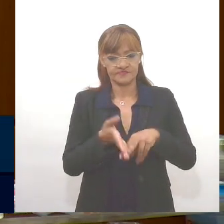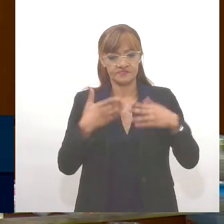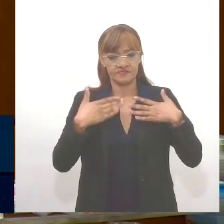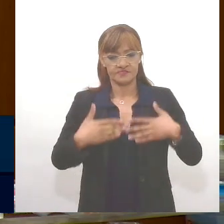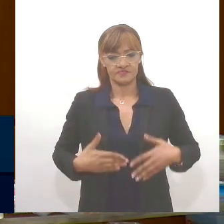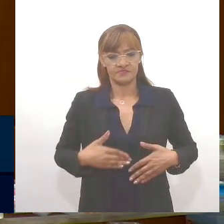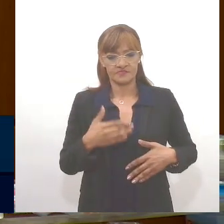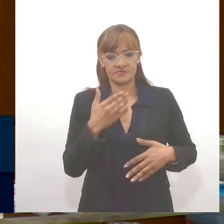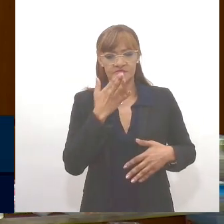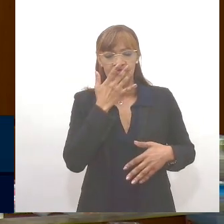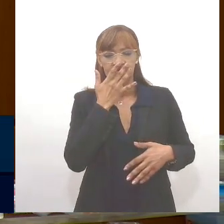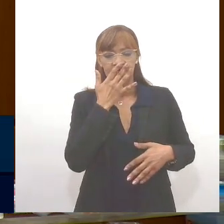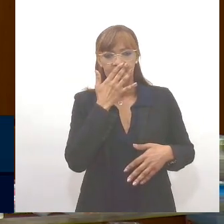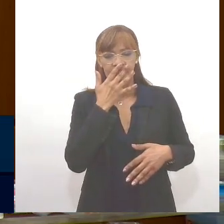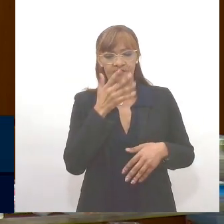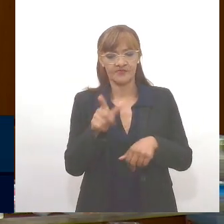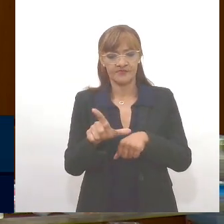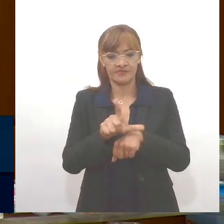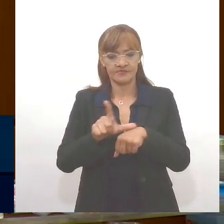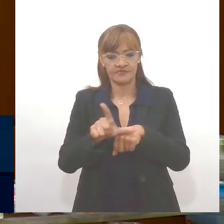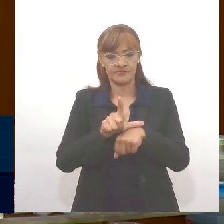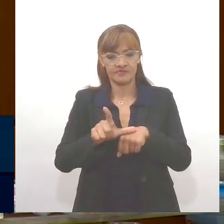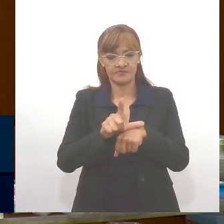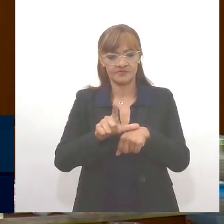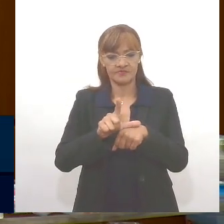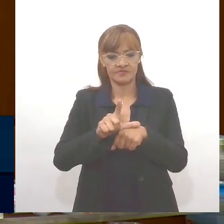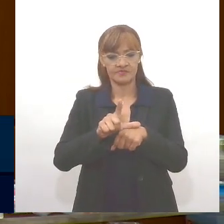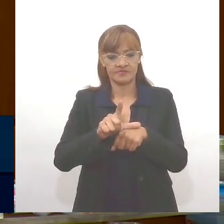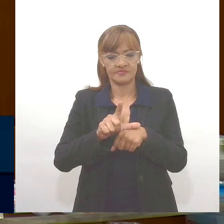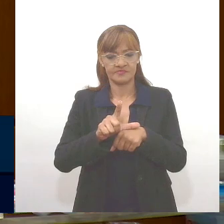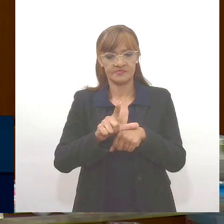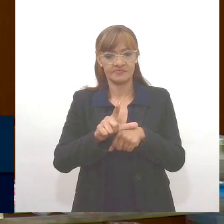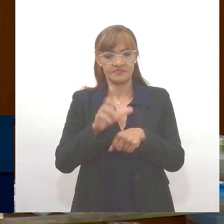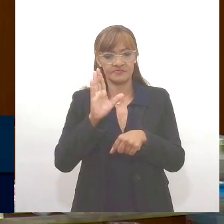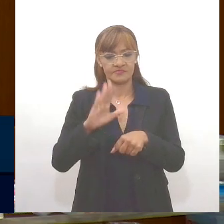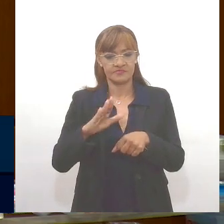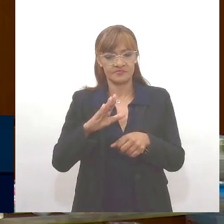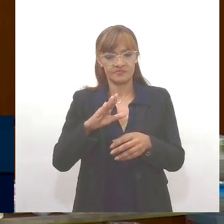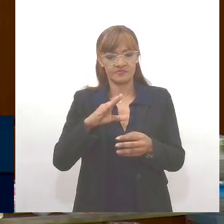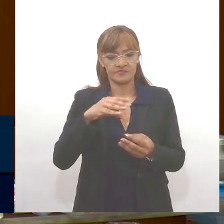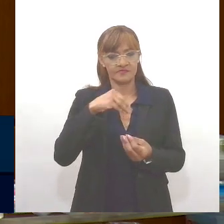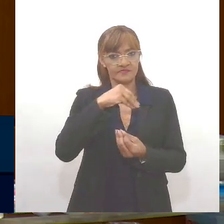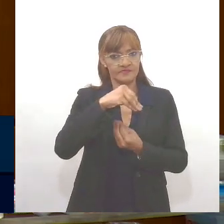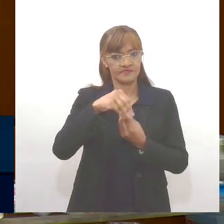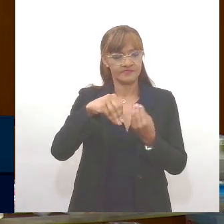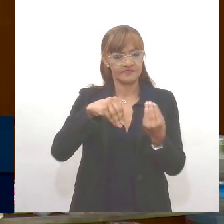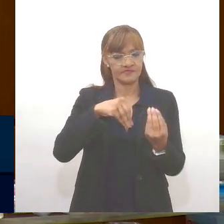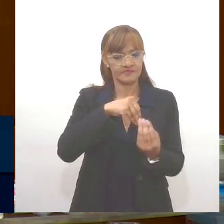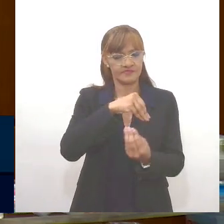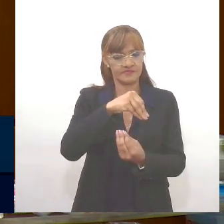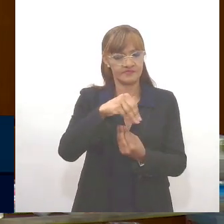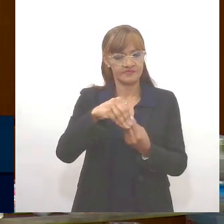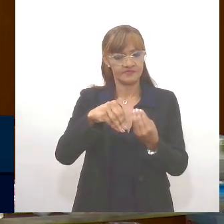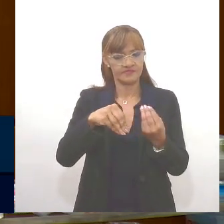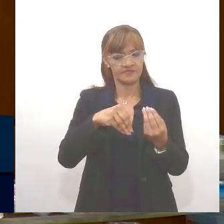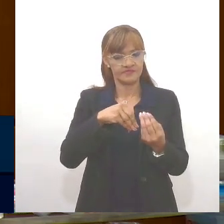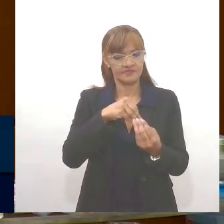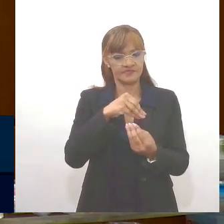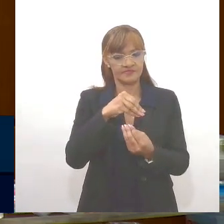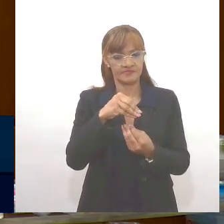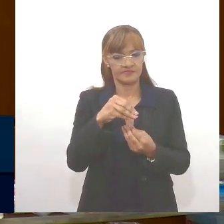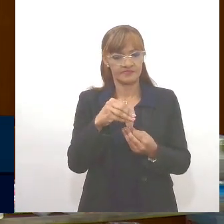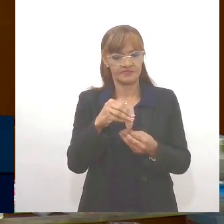e uma mistura né de Lilás com eh roxo um